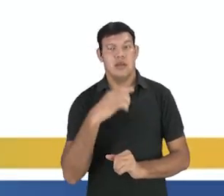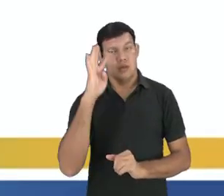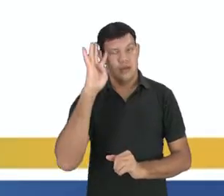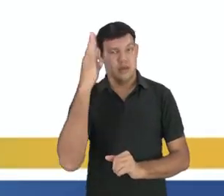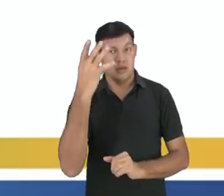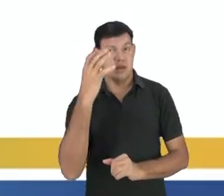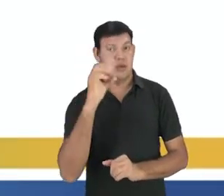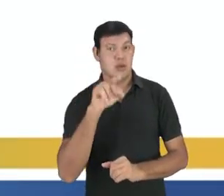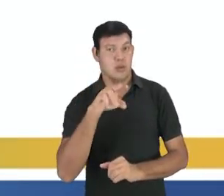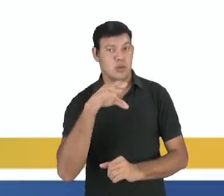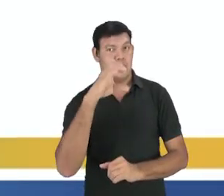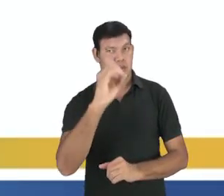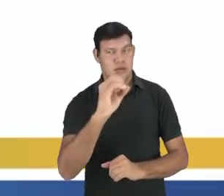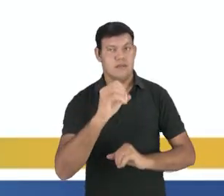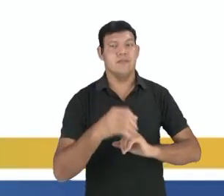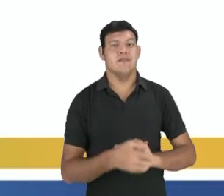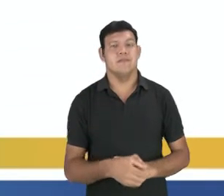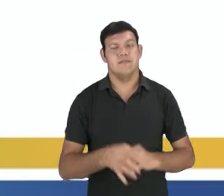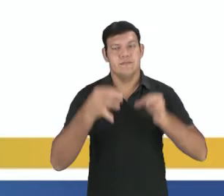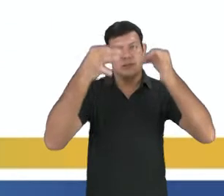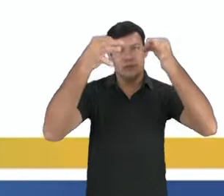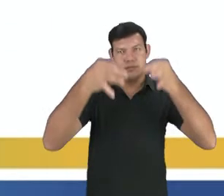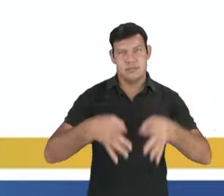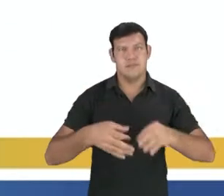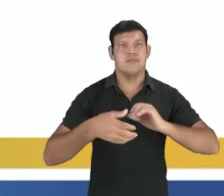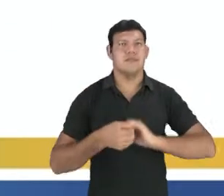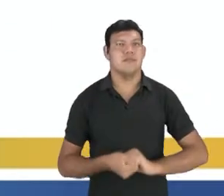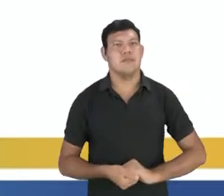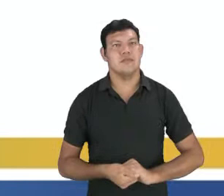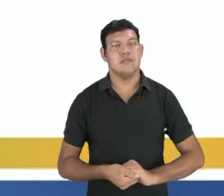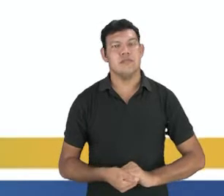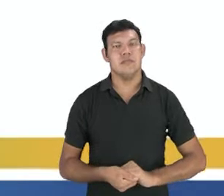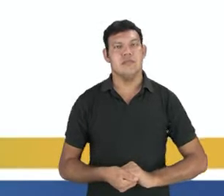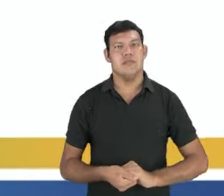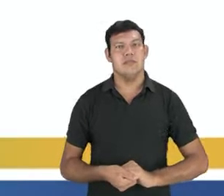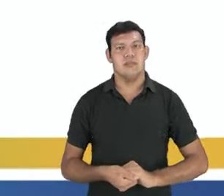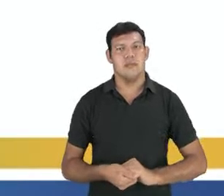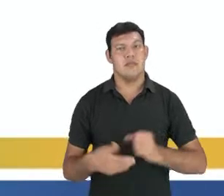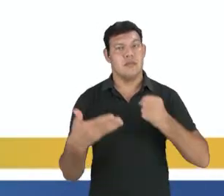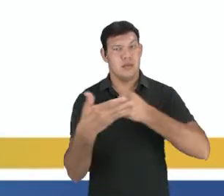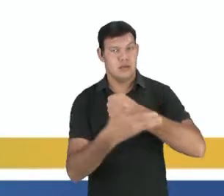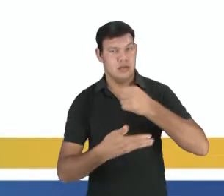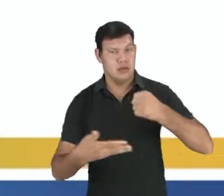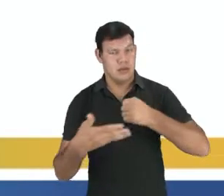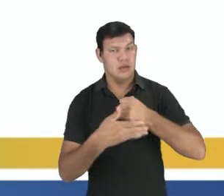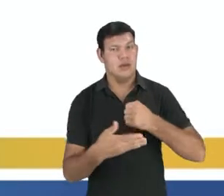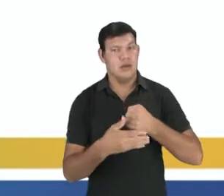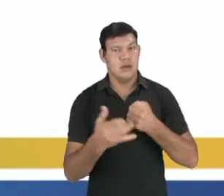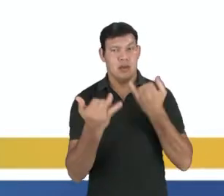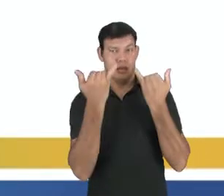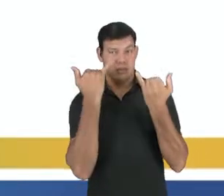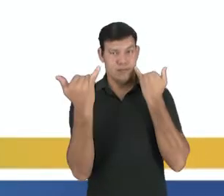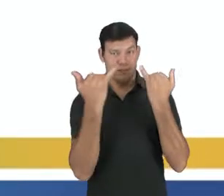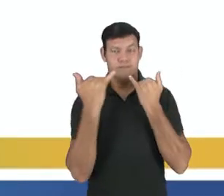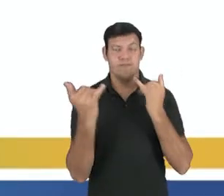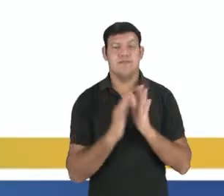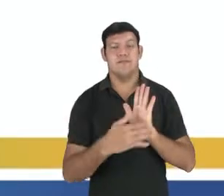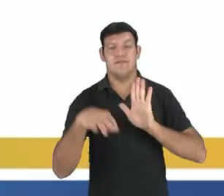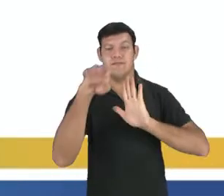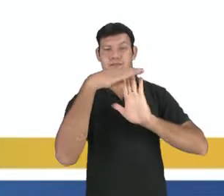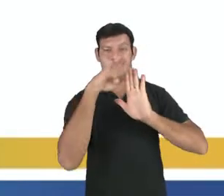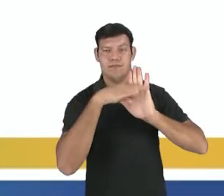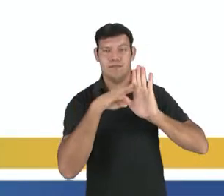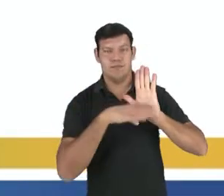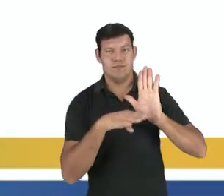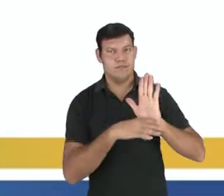seja, trata-se de uma divisão exata. Com base nessa ideia, podemos dizer que essa lista de